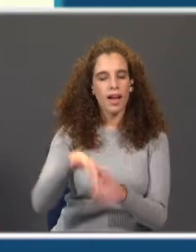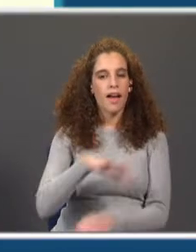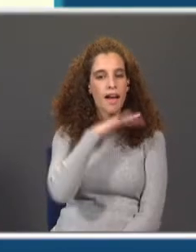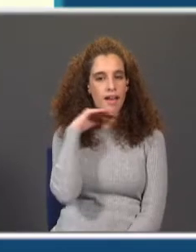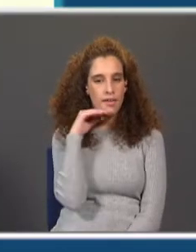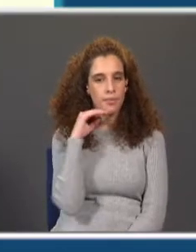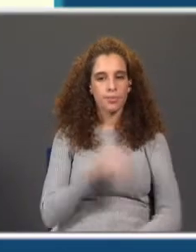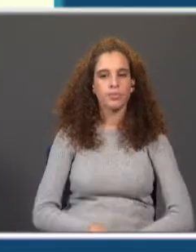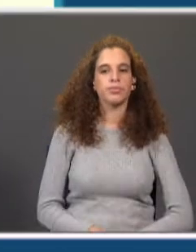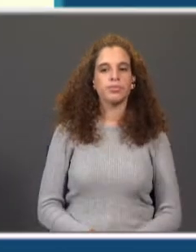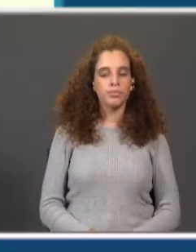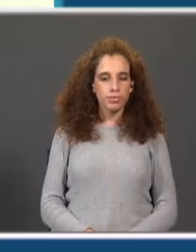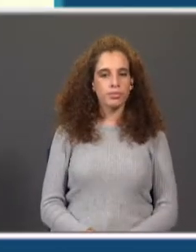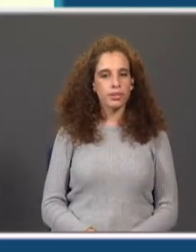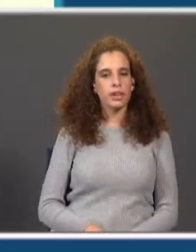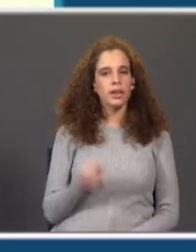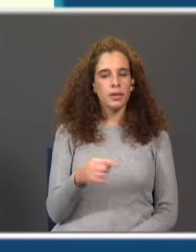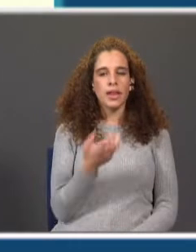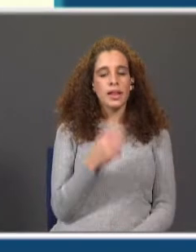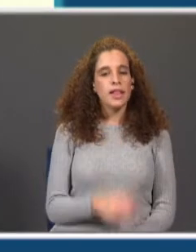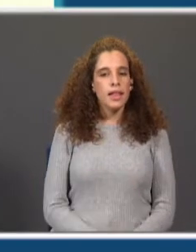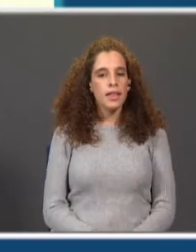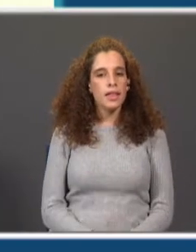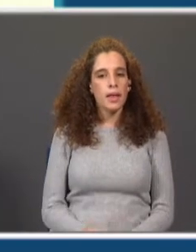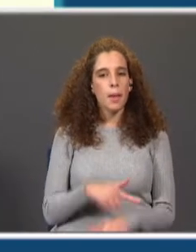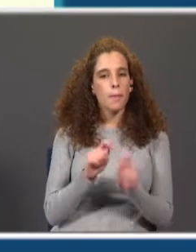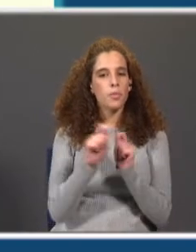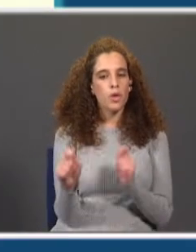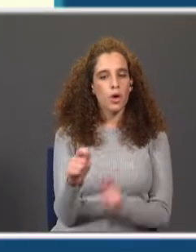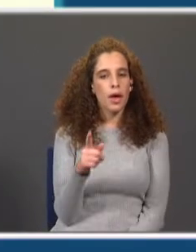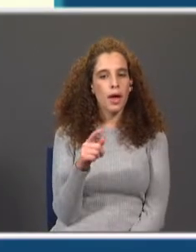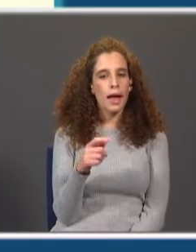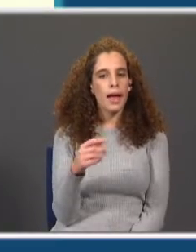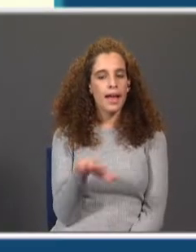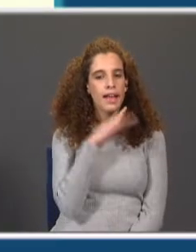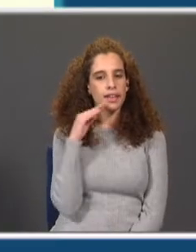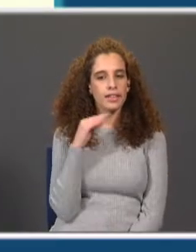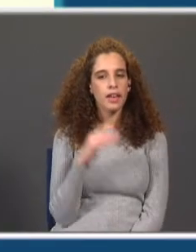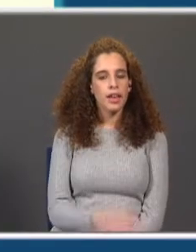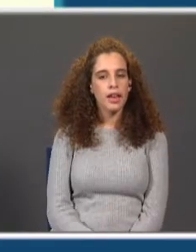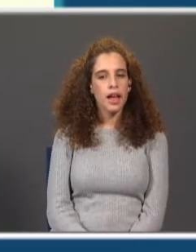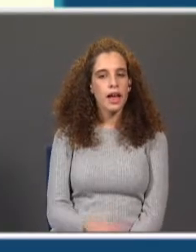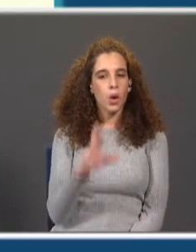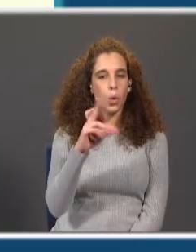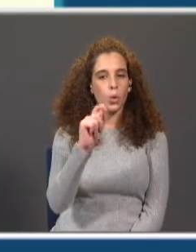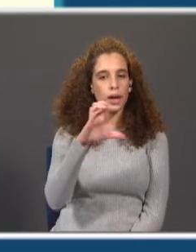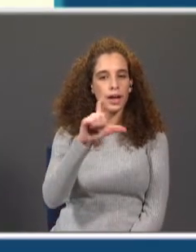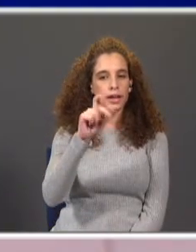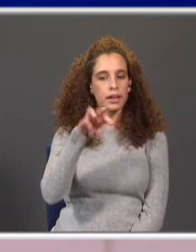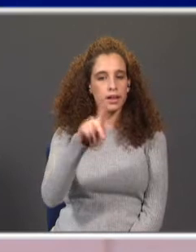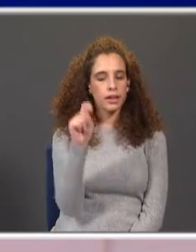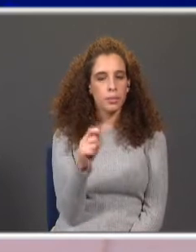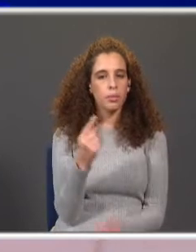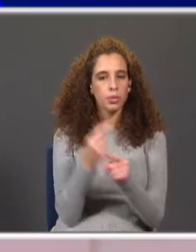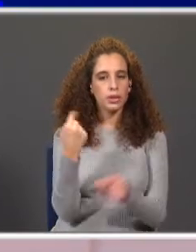alcunhas e temos aquele episódio engraçado que era o reclame. O reclame que lhe ficou na memória porque tinha